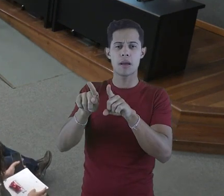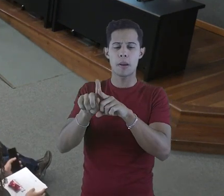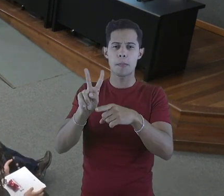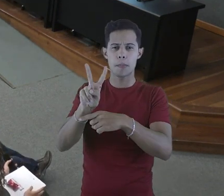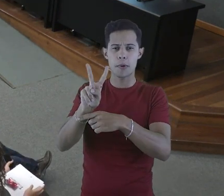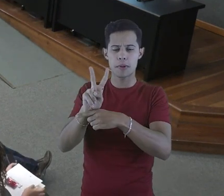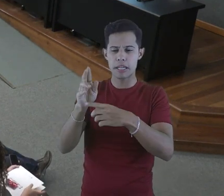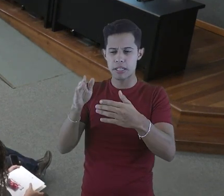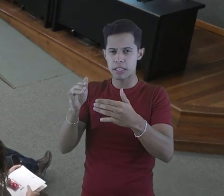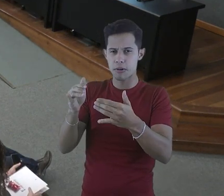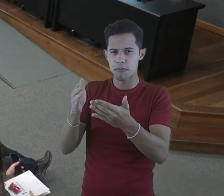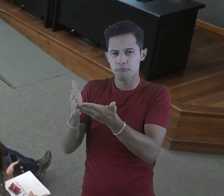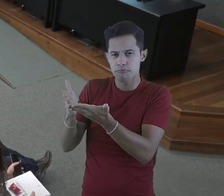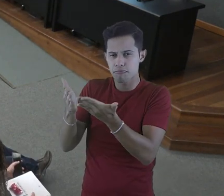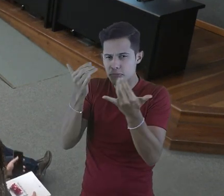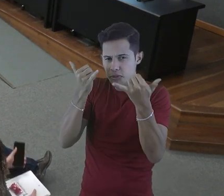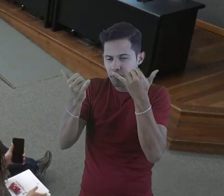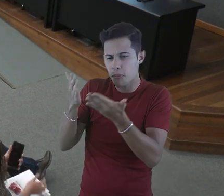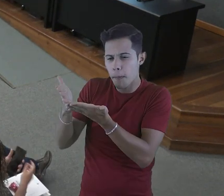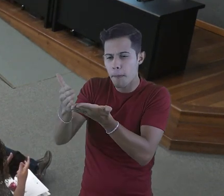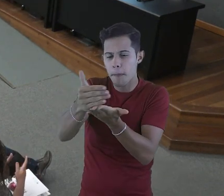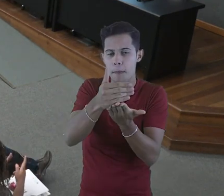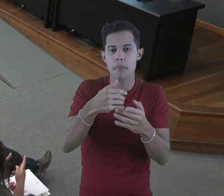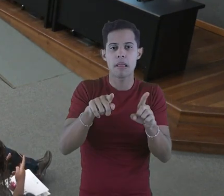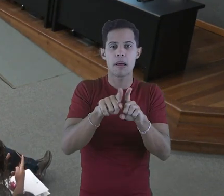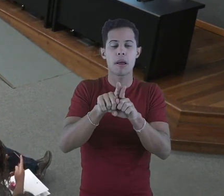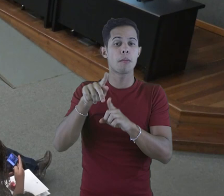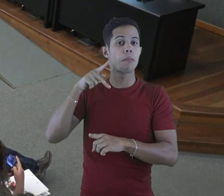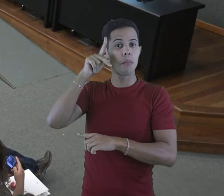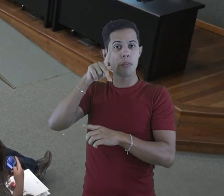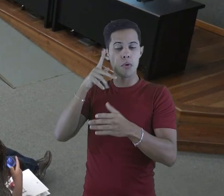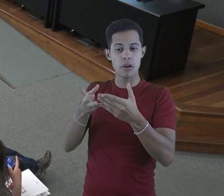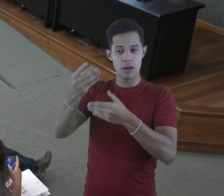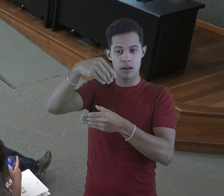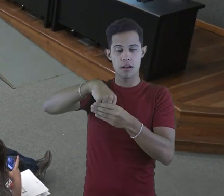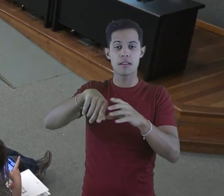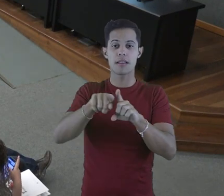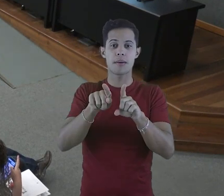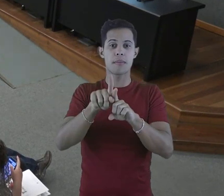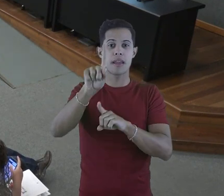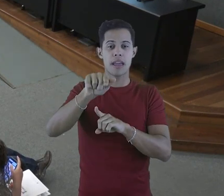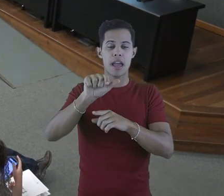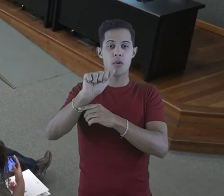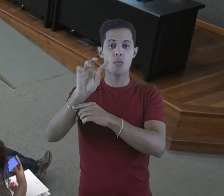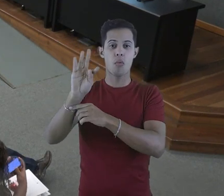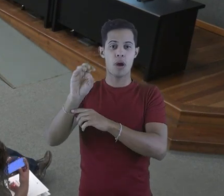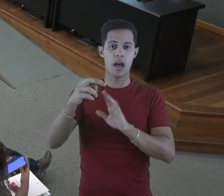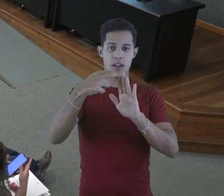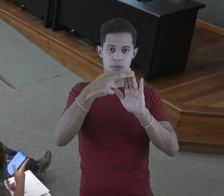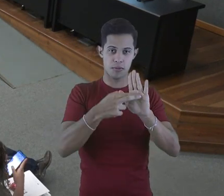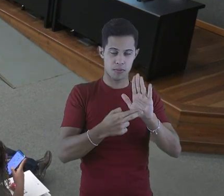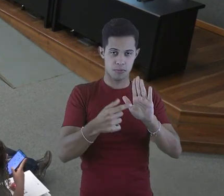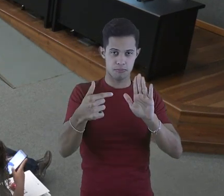políticas de proteção de dados as políticas internas também são atos normativos